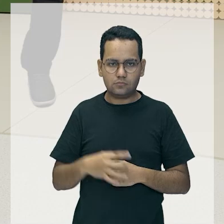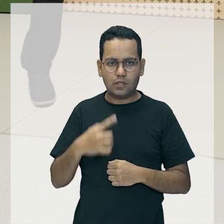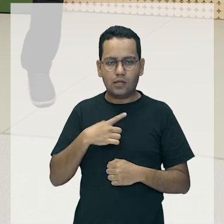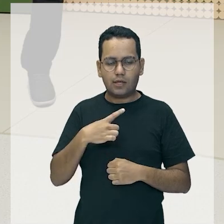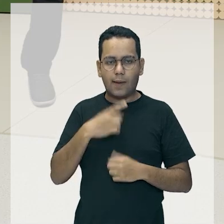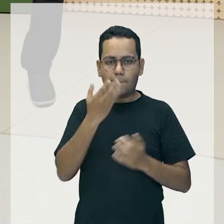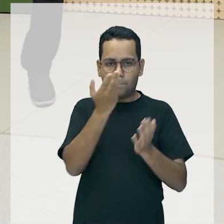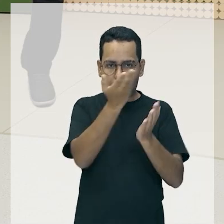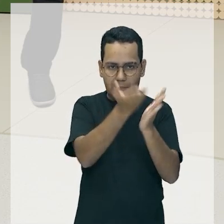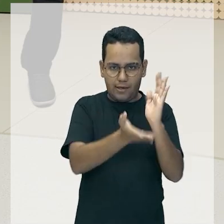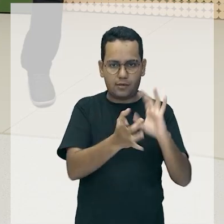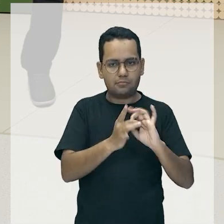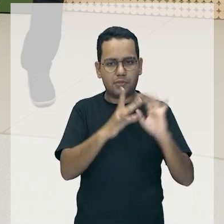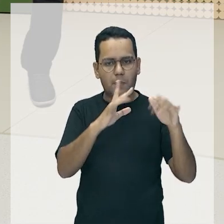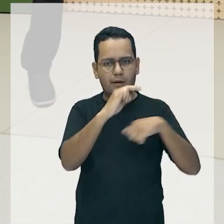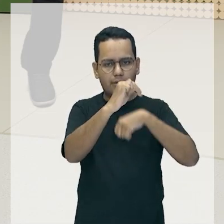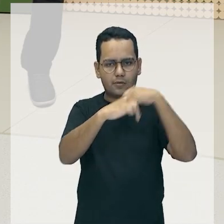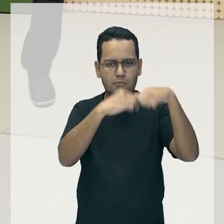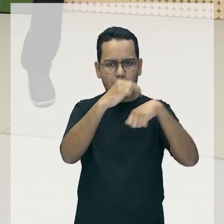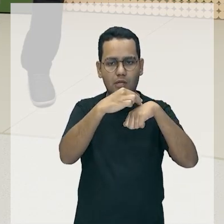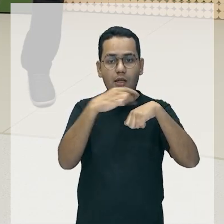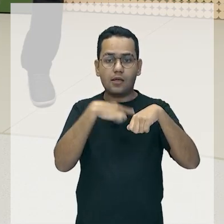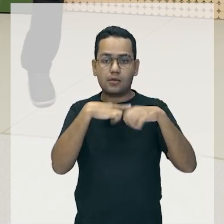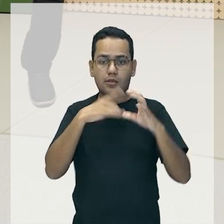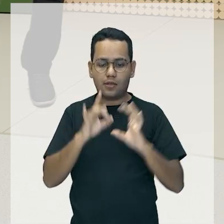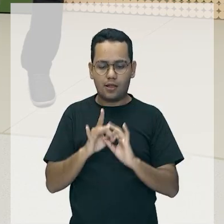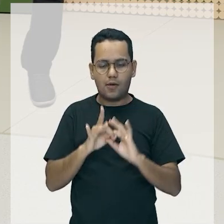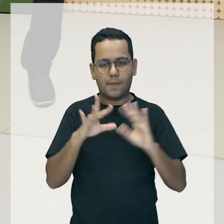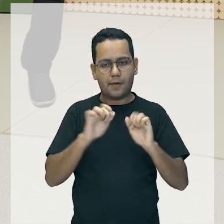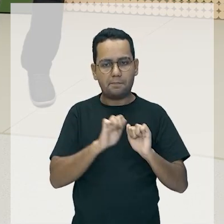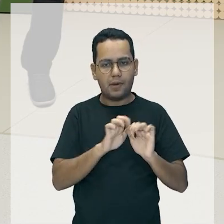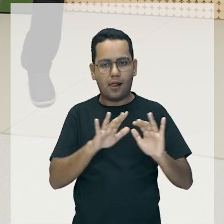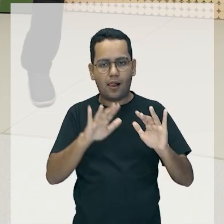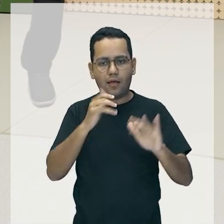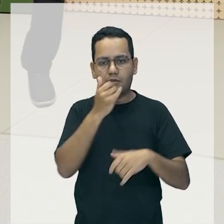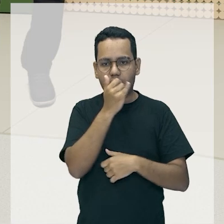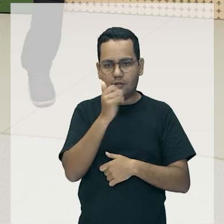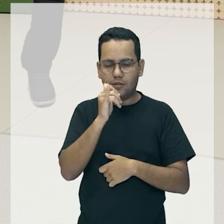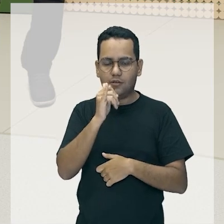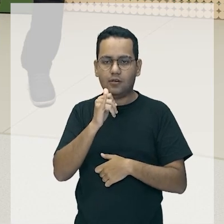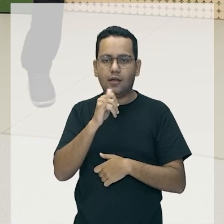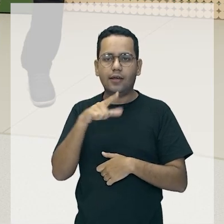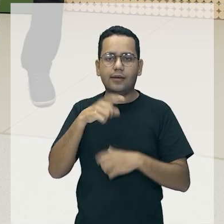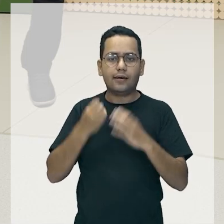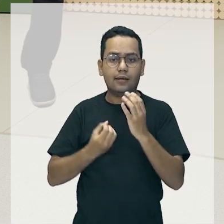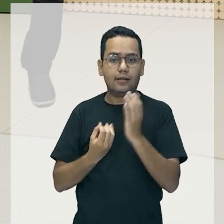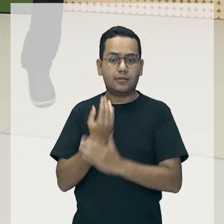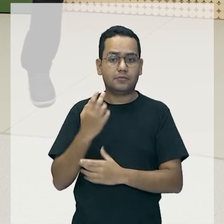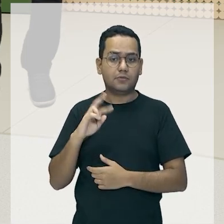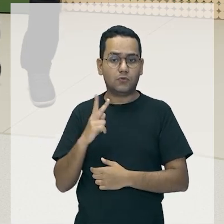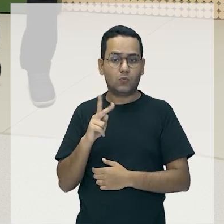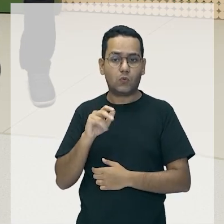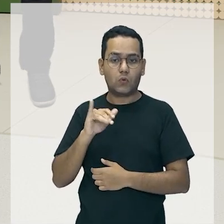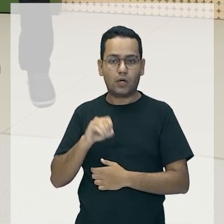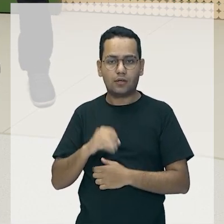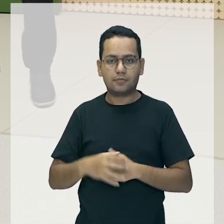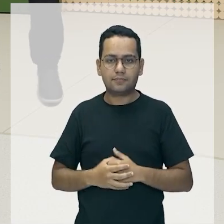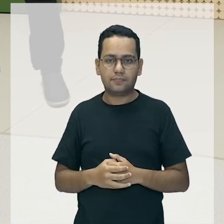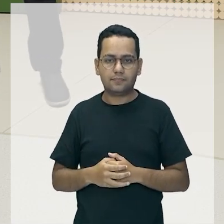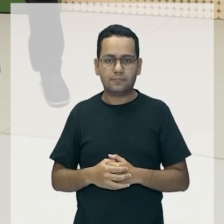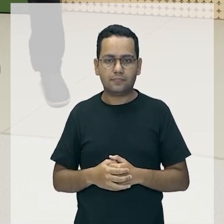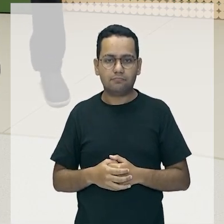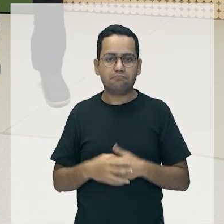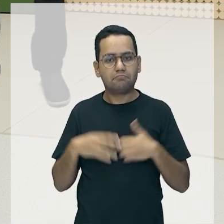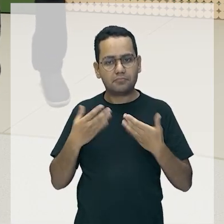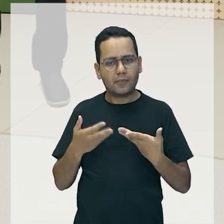nêutron, liberação de energia e a formação do átomo de hélio. É isso que acontece no nosso Sol, né? É a principal fonte de